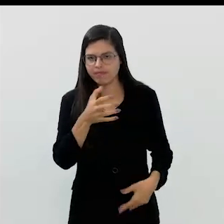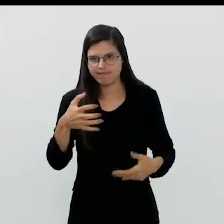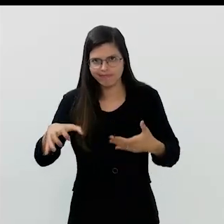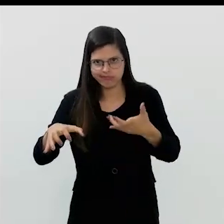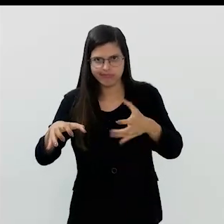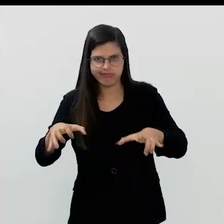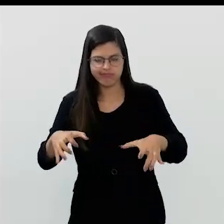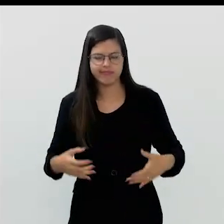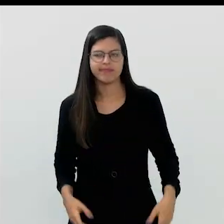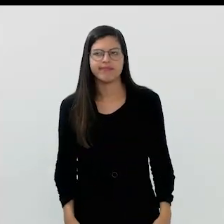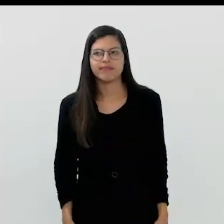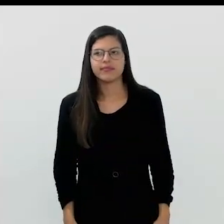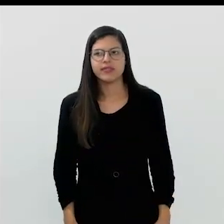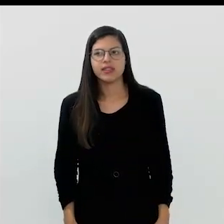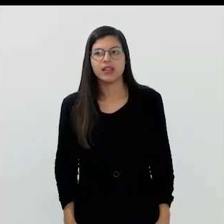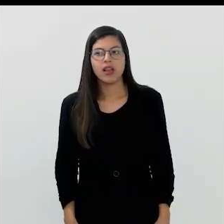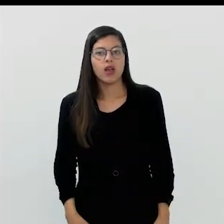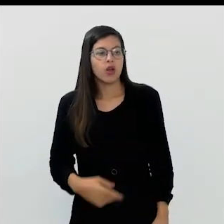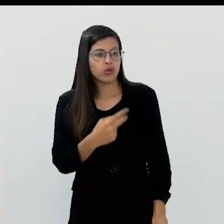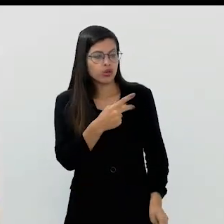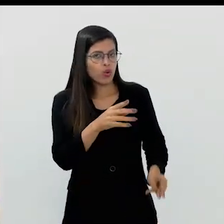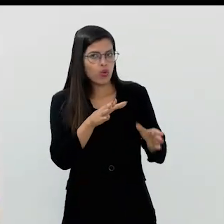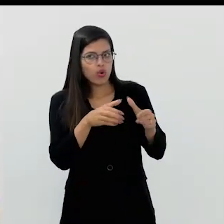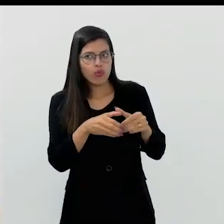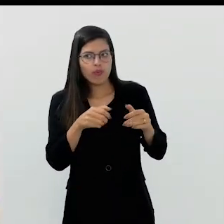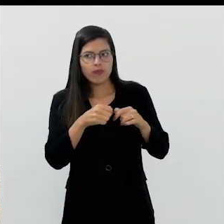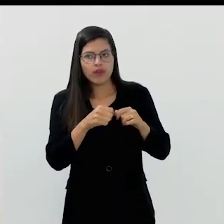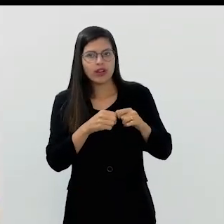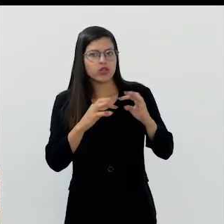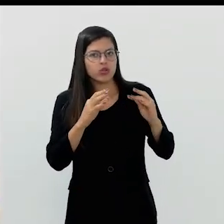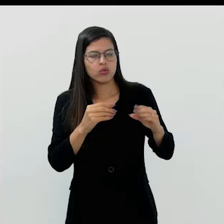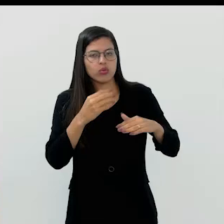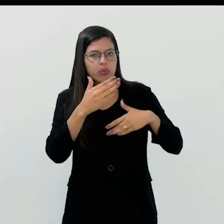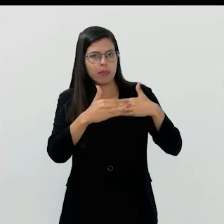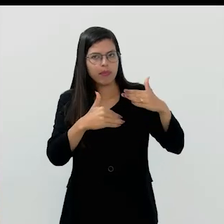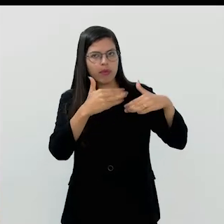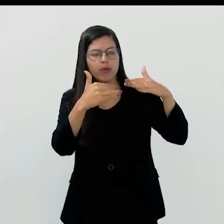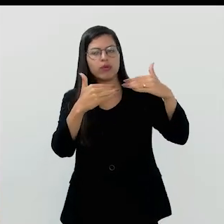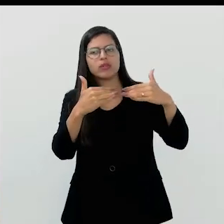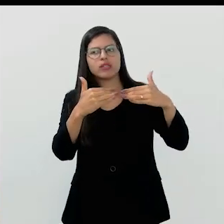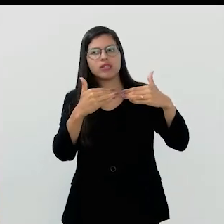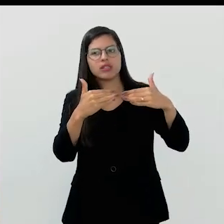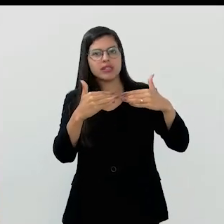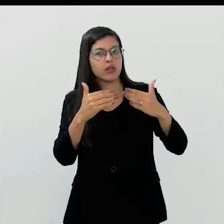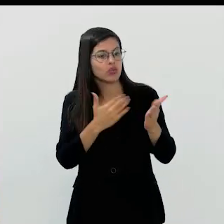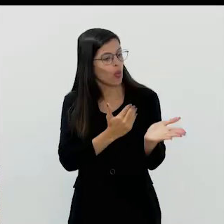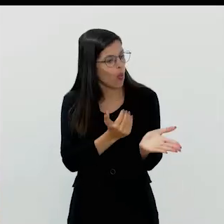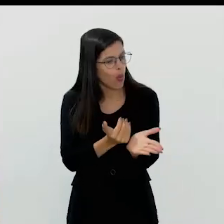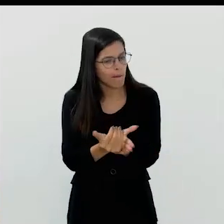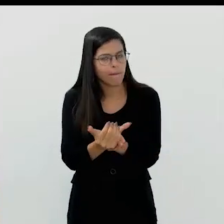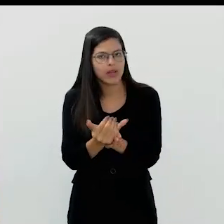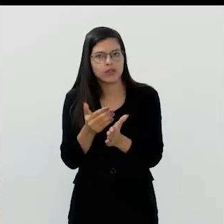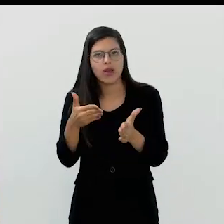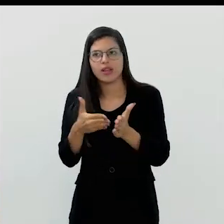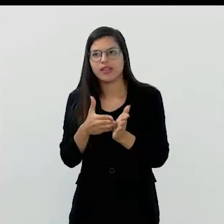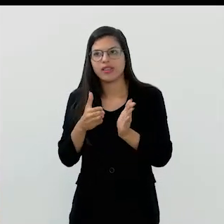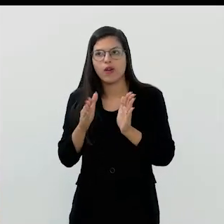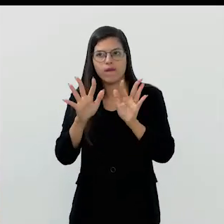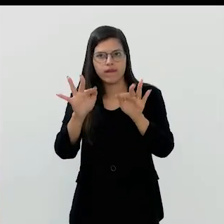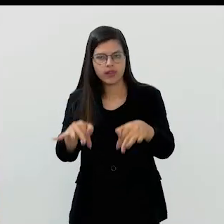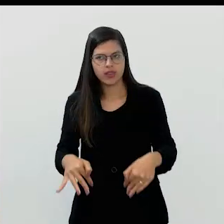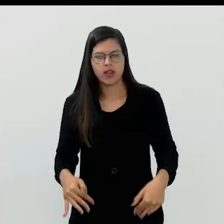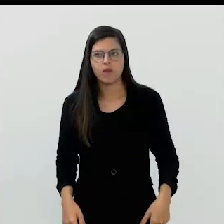né? A tua equipe, ela faz todo o processo, né? Desde do embrião até o resultado